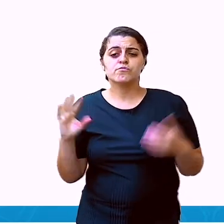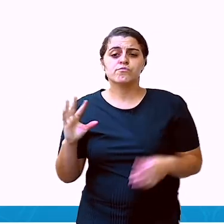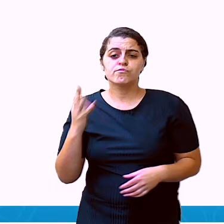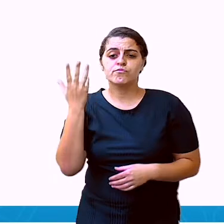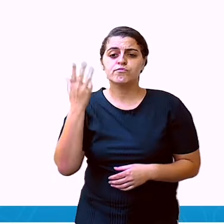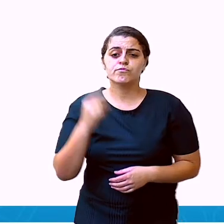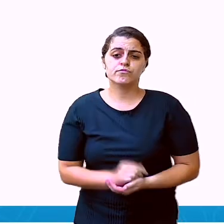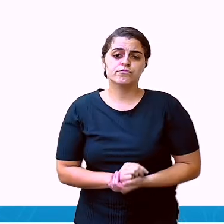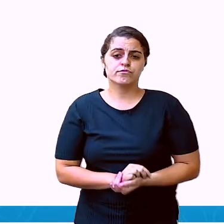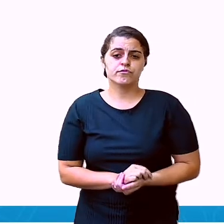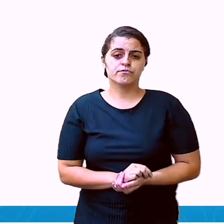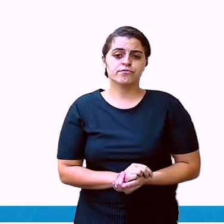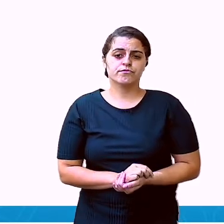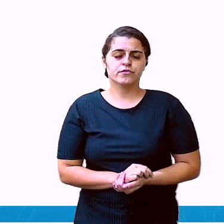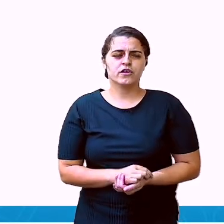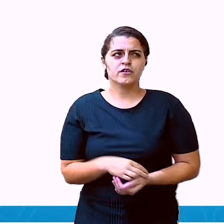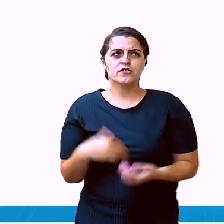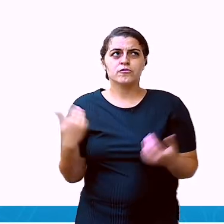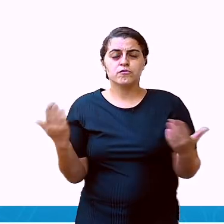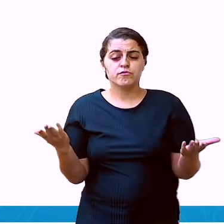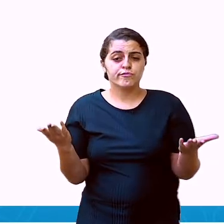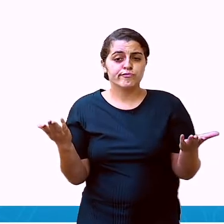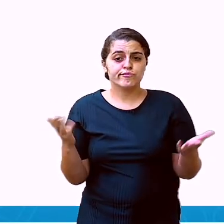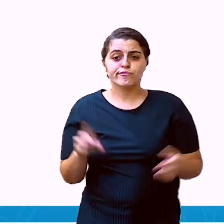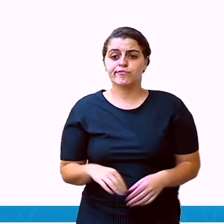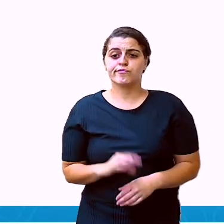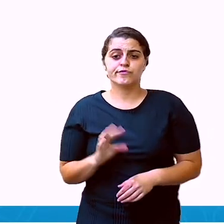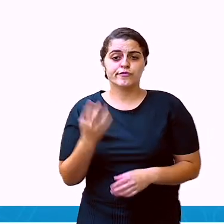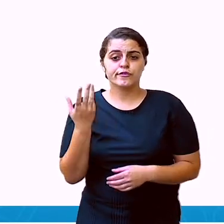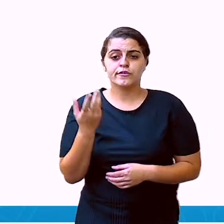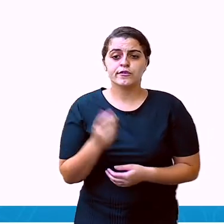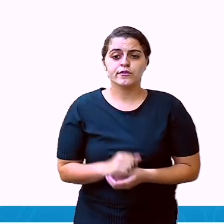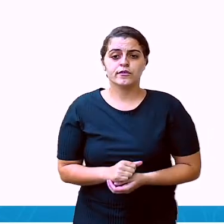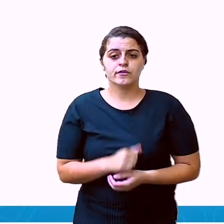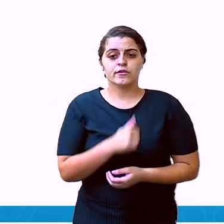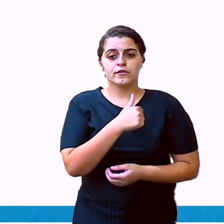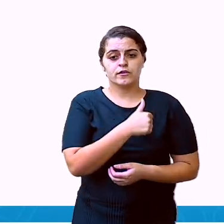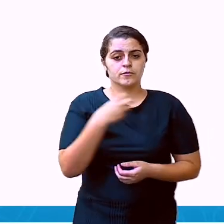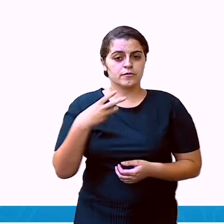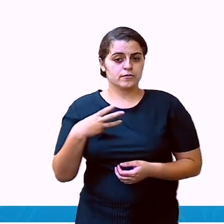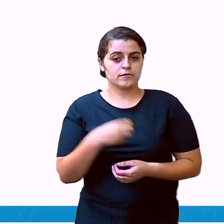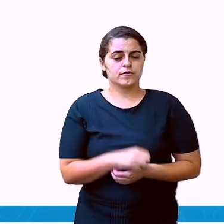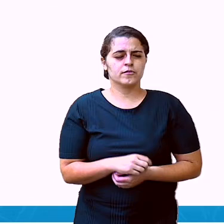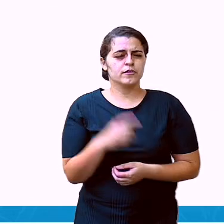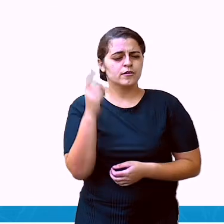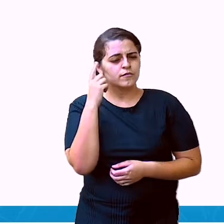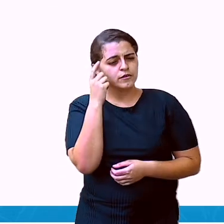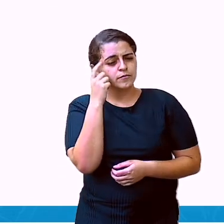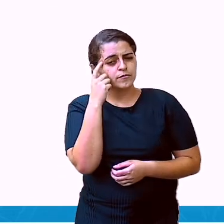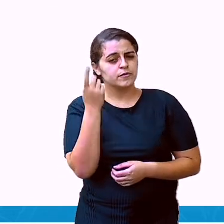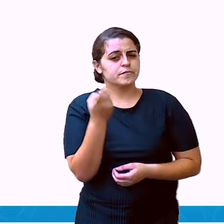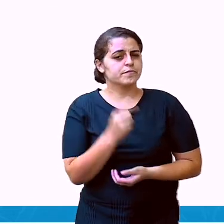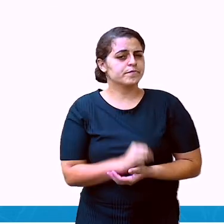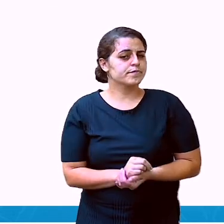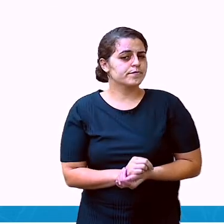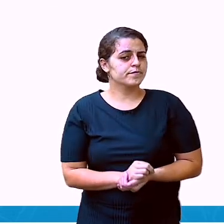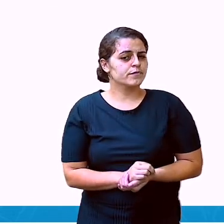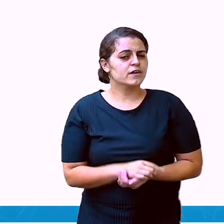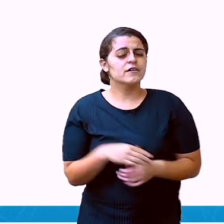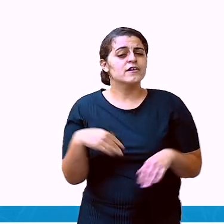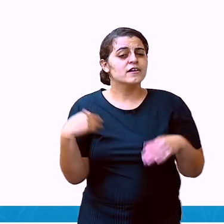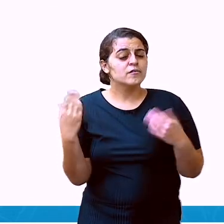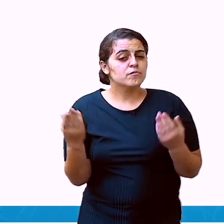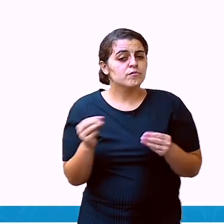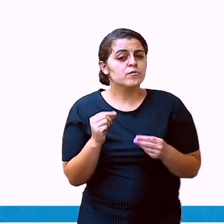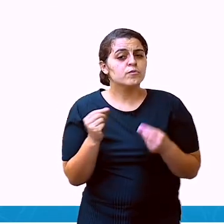aconteceu? Será o que aconteceu no 13º dia? O que você acha que aconteceu? Será